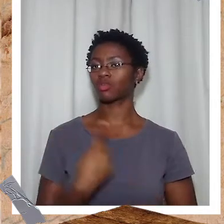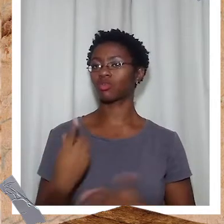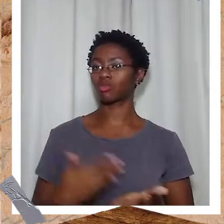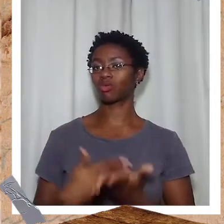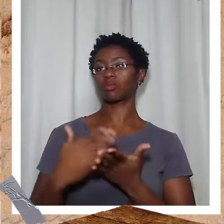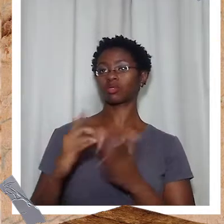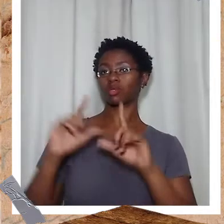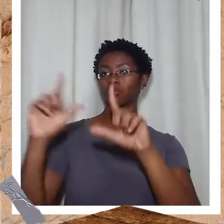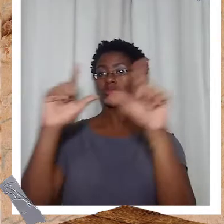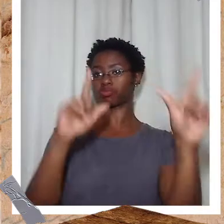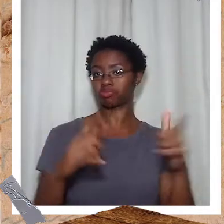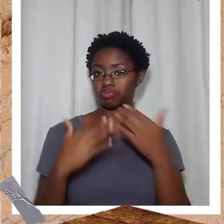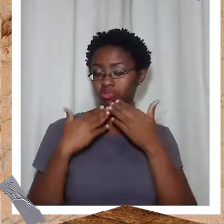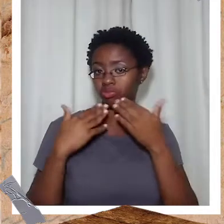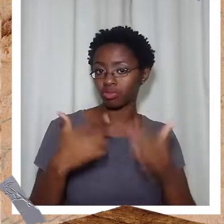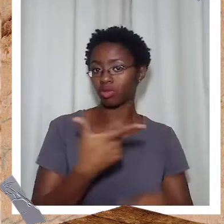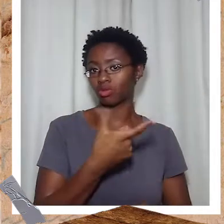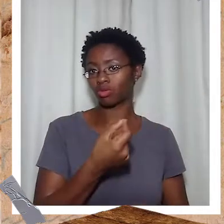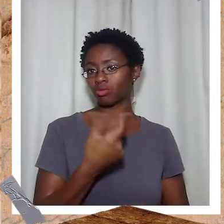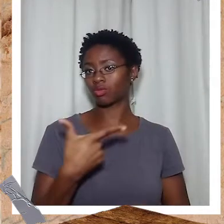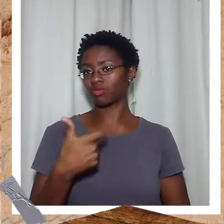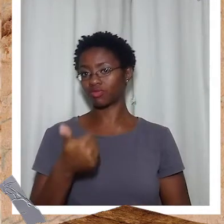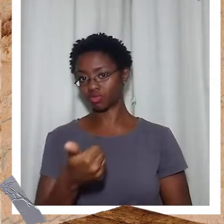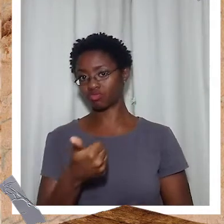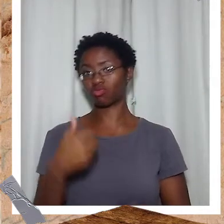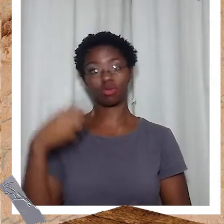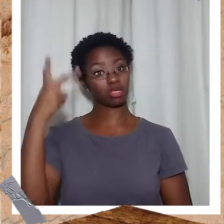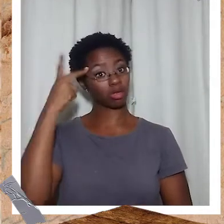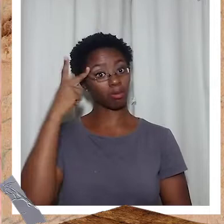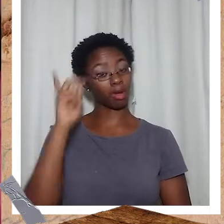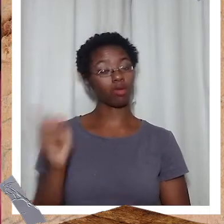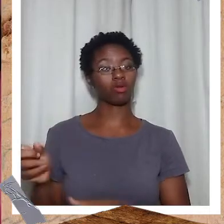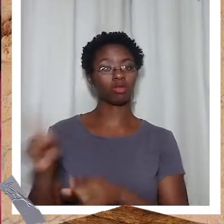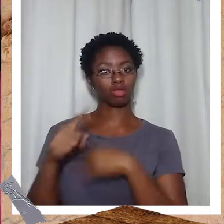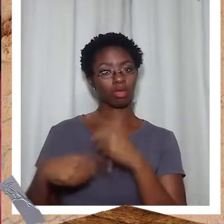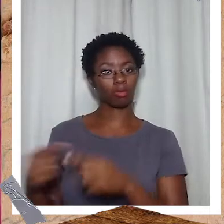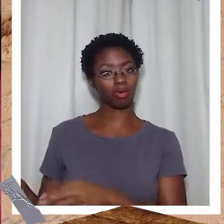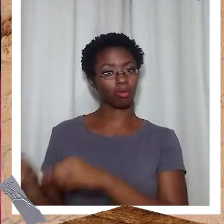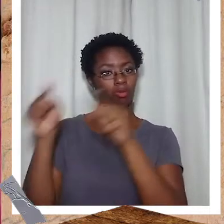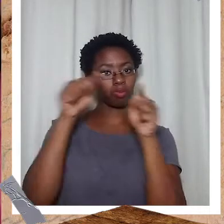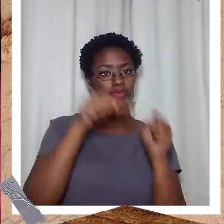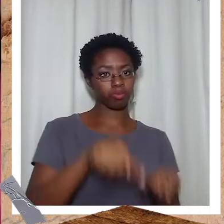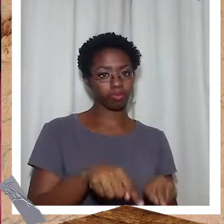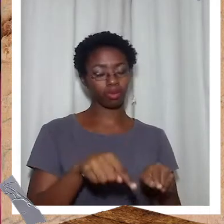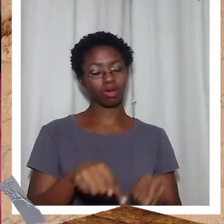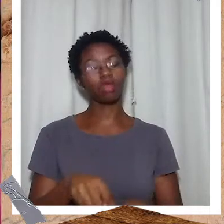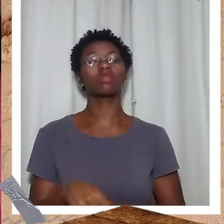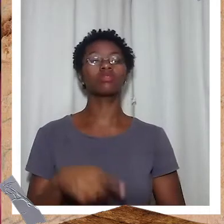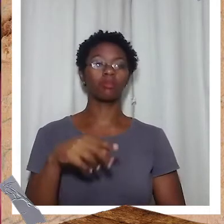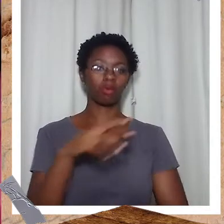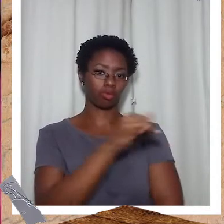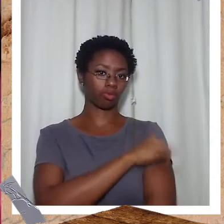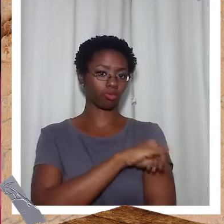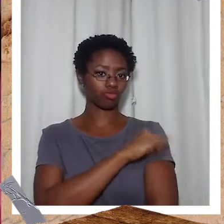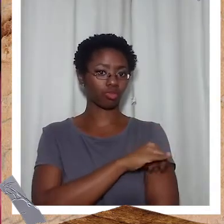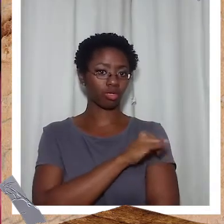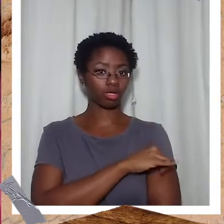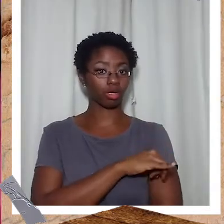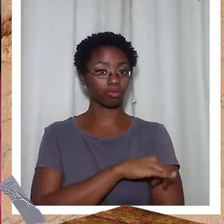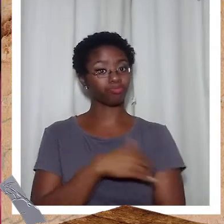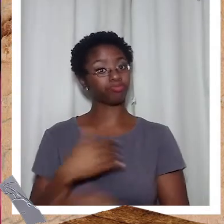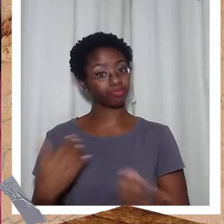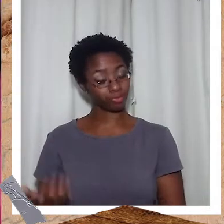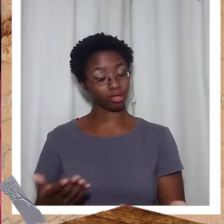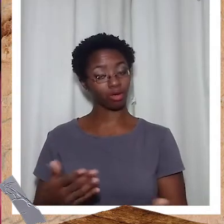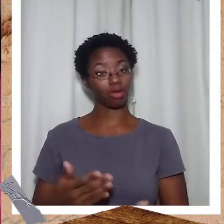São Paulo em 2021 e depois vamos migrar para o mar, né? Para quem não sabe, Carolina é mineira, passou a